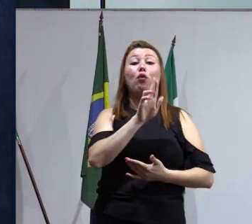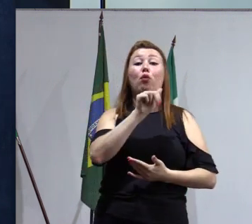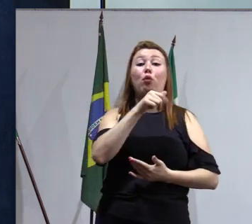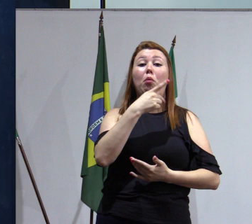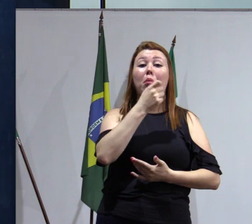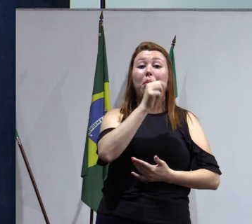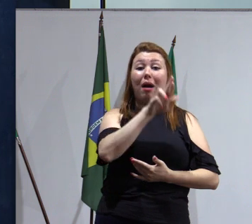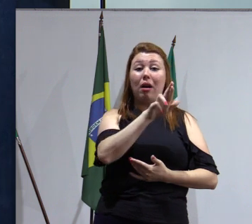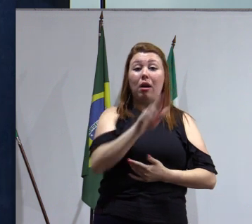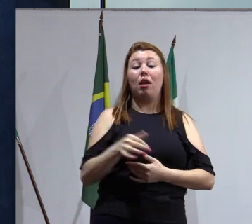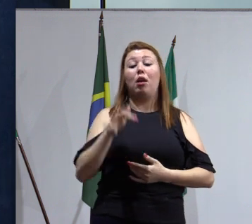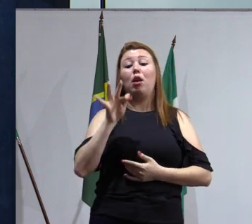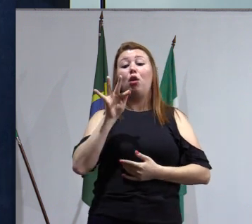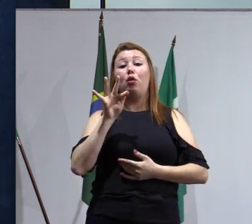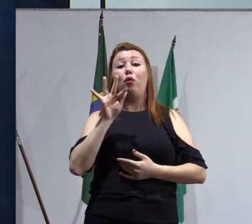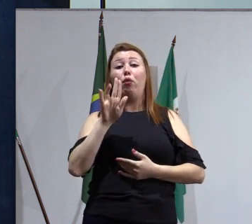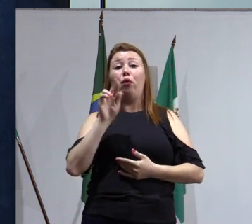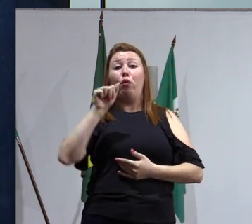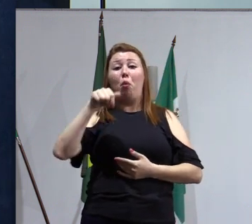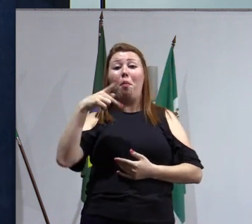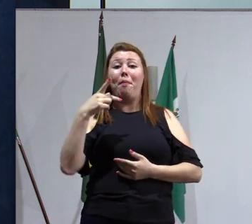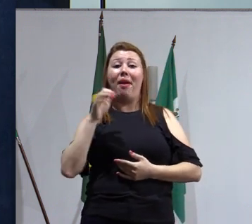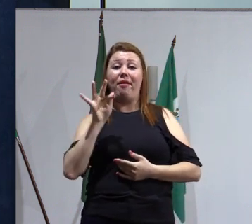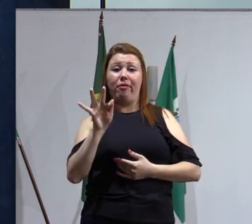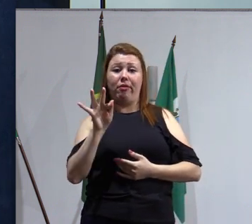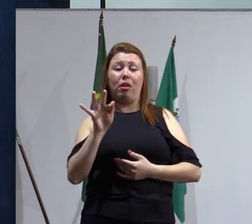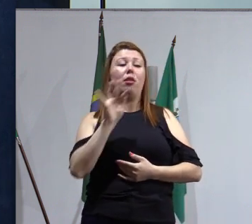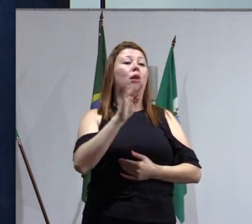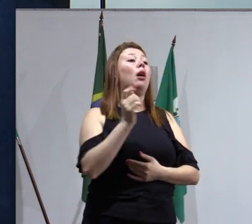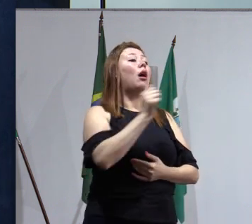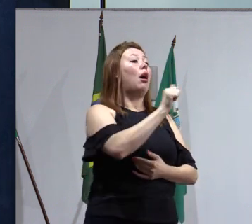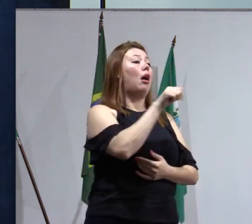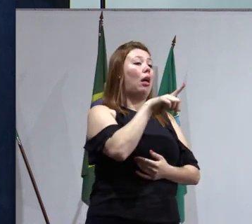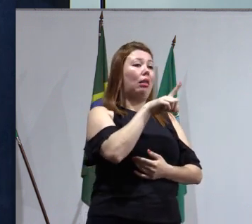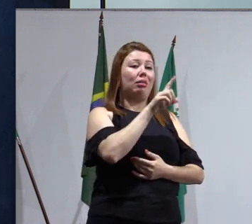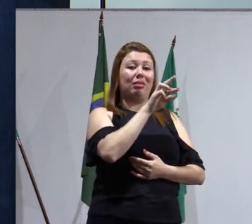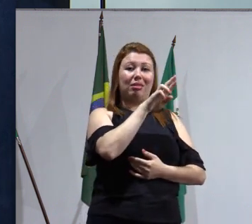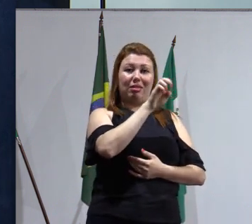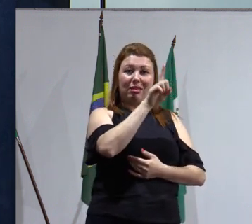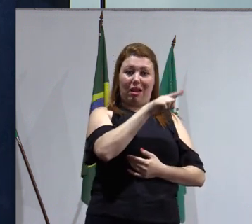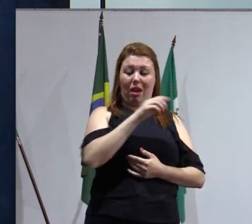FUPEF. O André e a Cláudia, por favor.